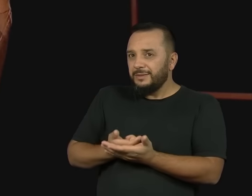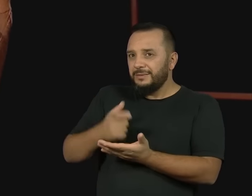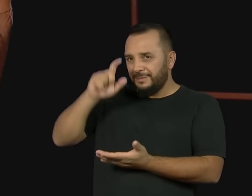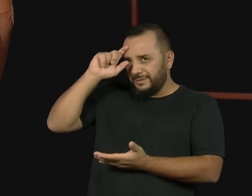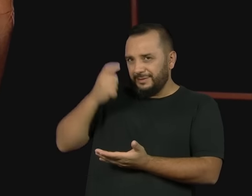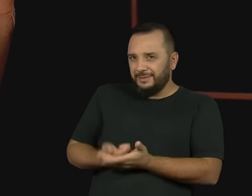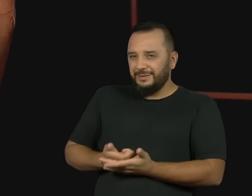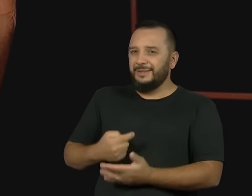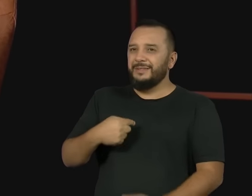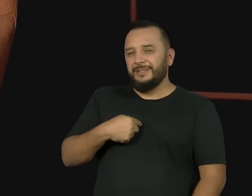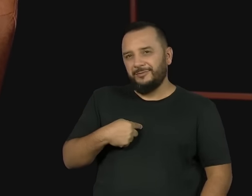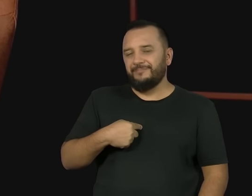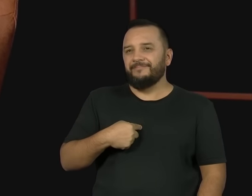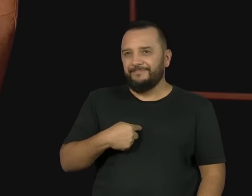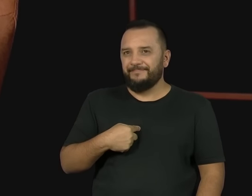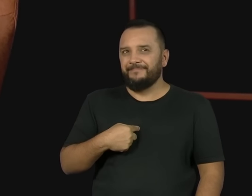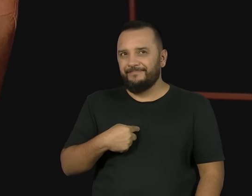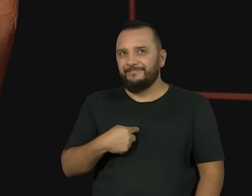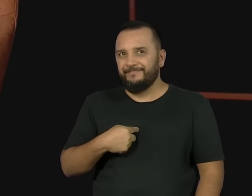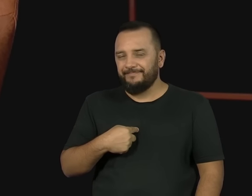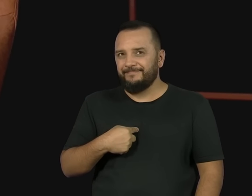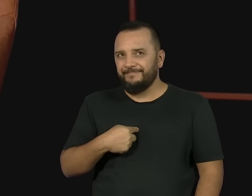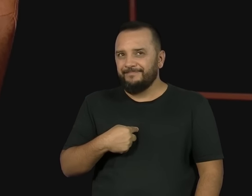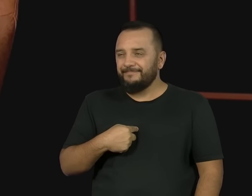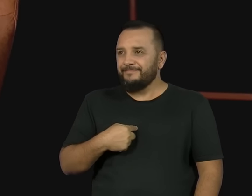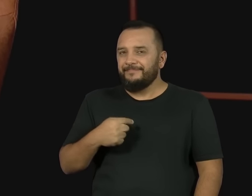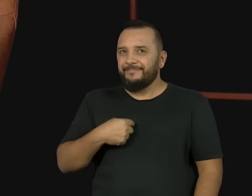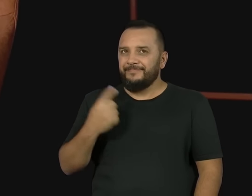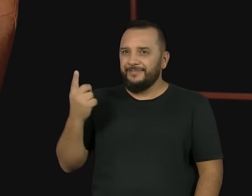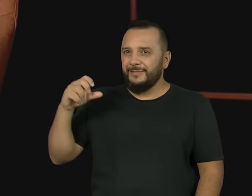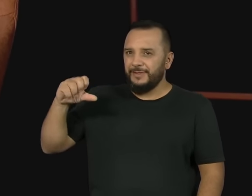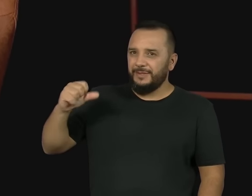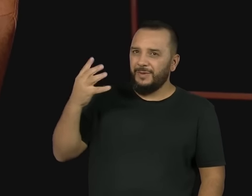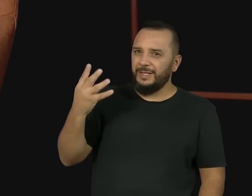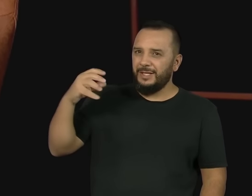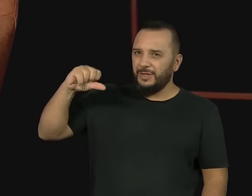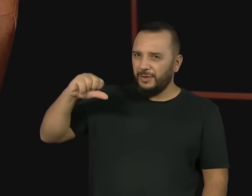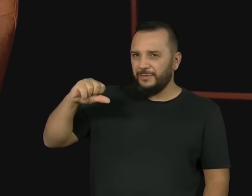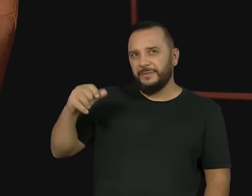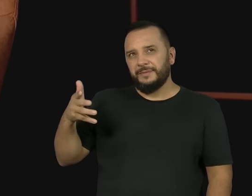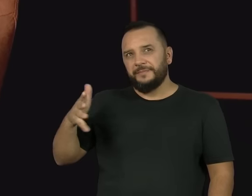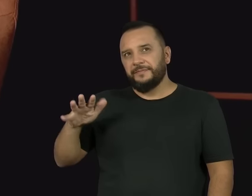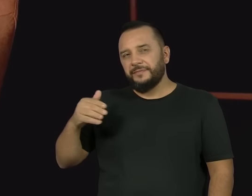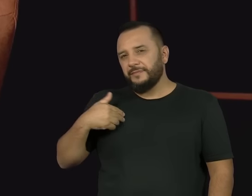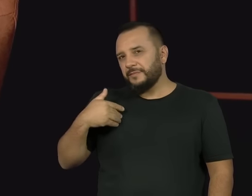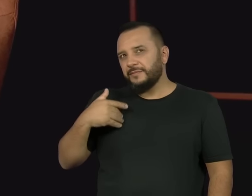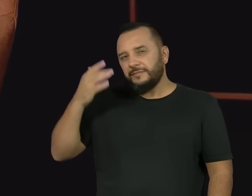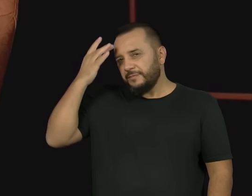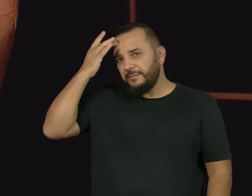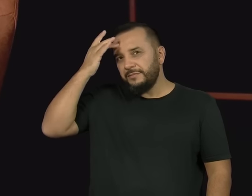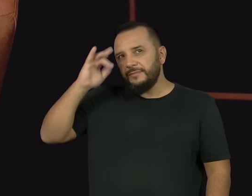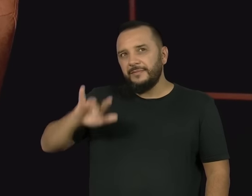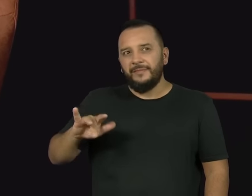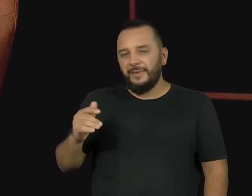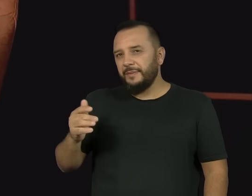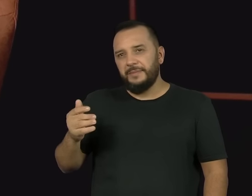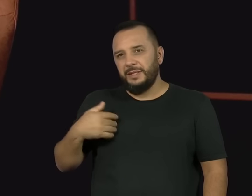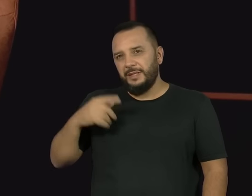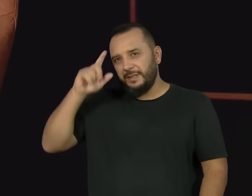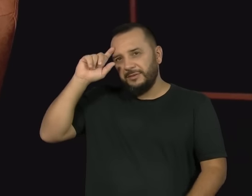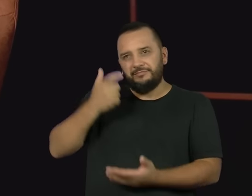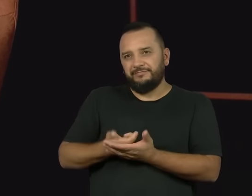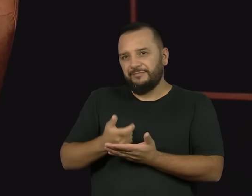bastante. E, estou te falando em 49, por aí, eles não sabiam que era ser disléxico.